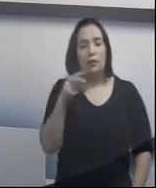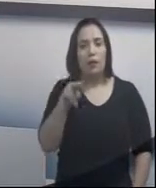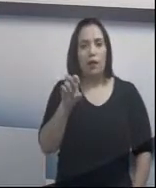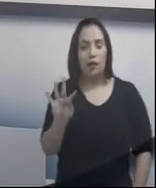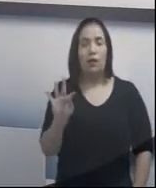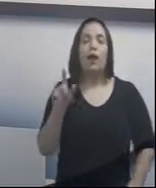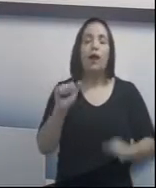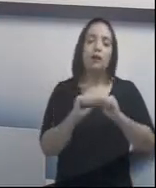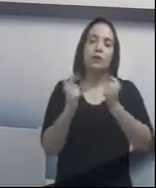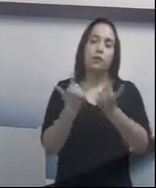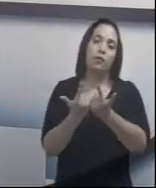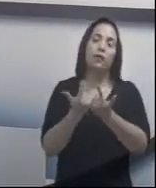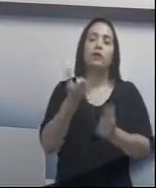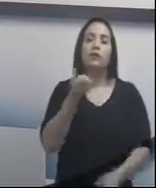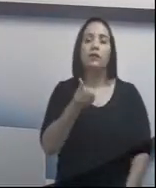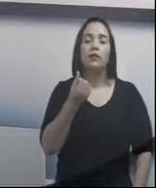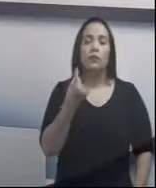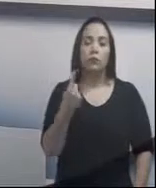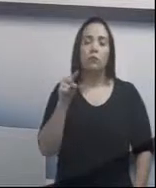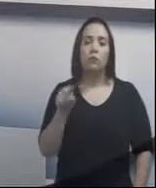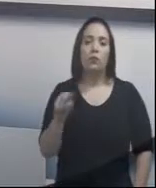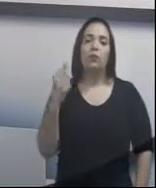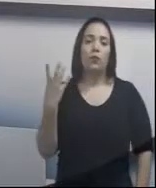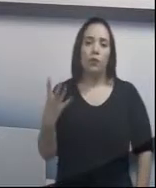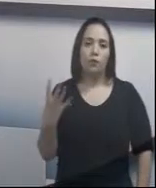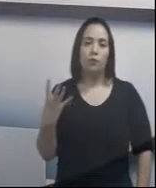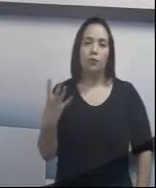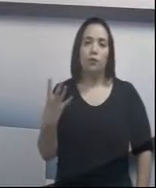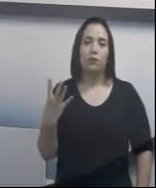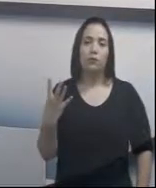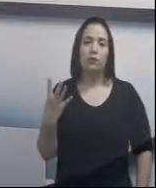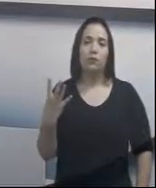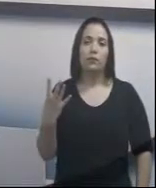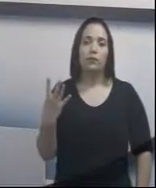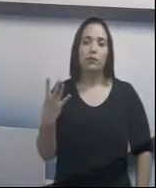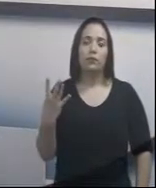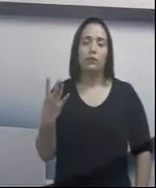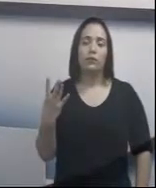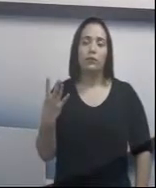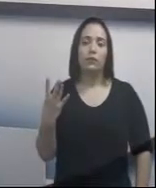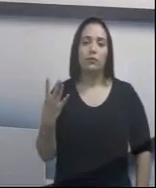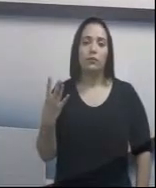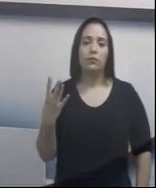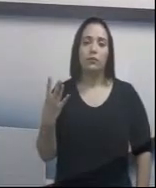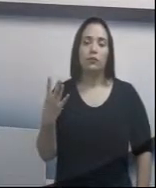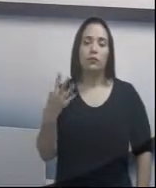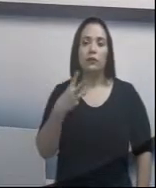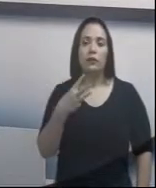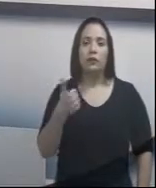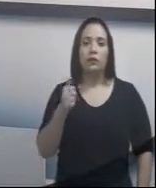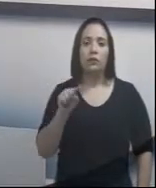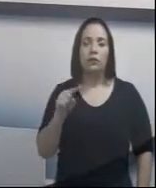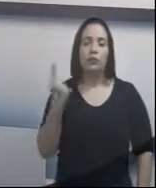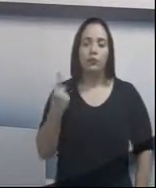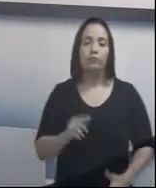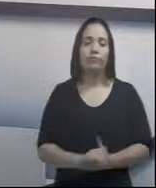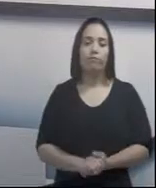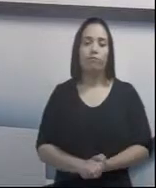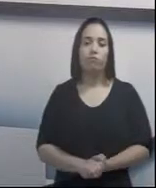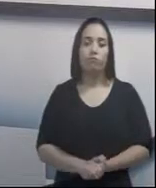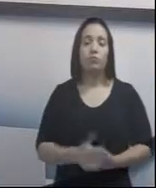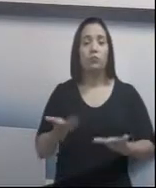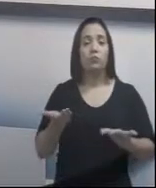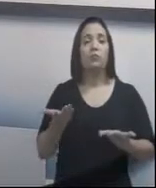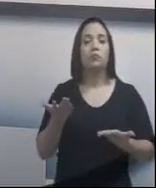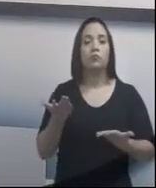TV Assembleia, no canal 61.4 e o canal 31.1. Só